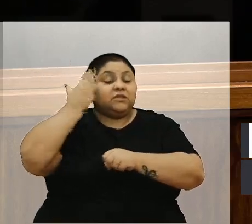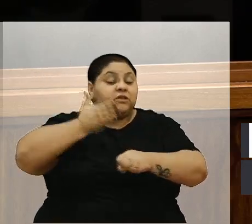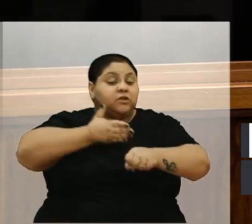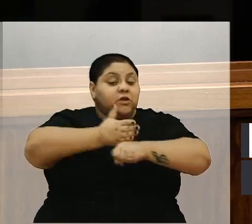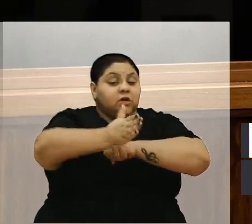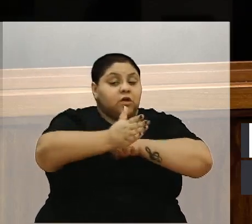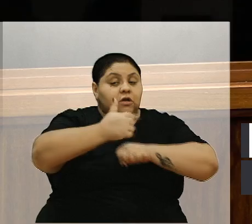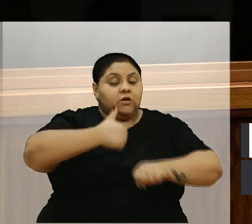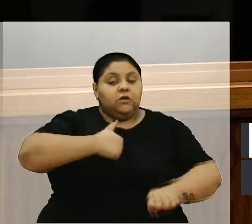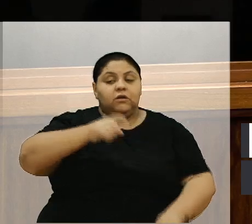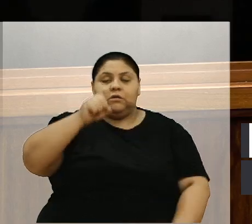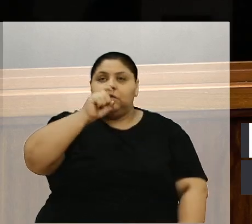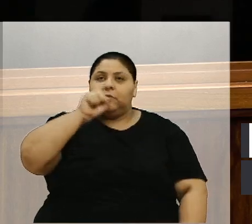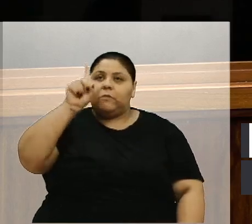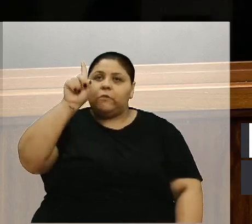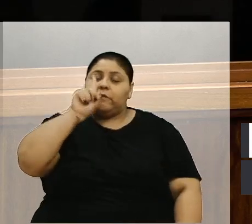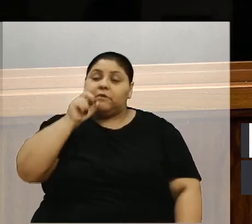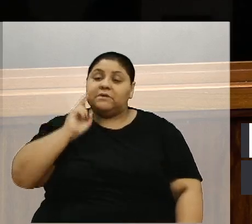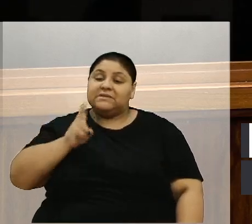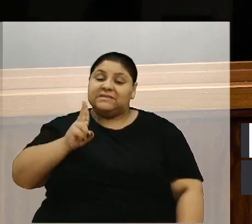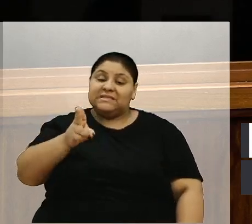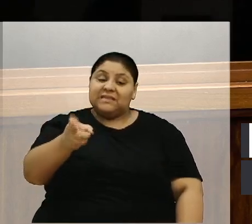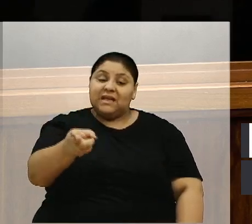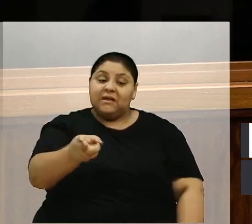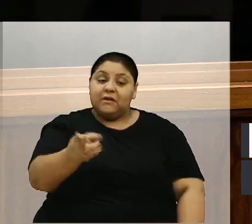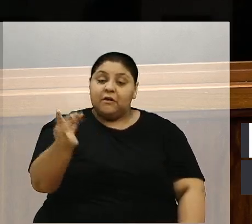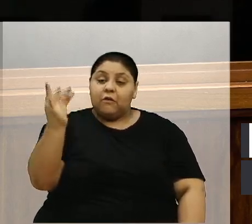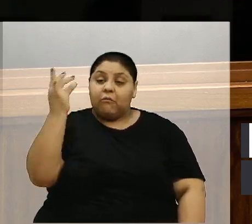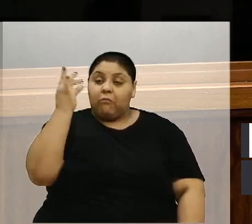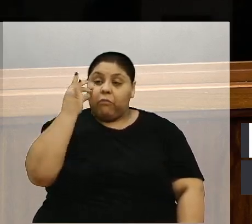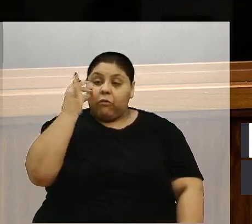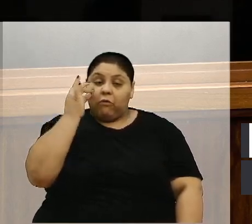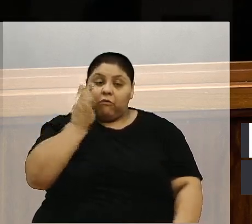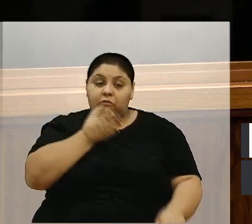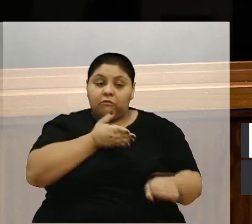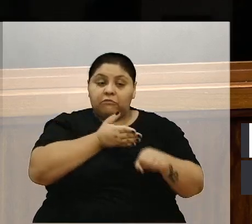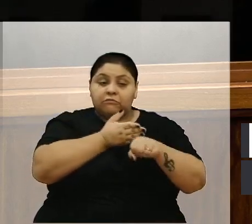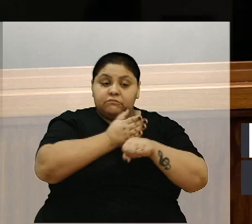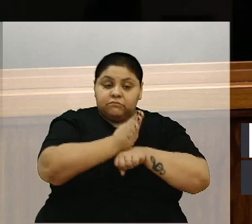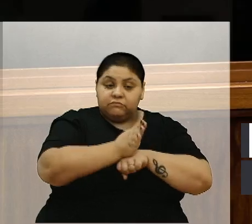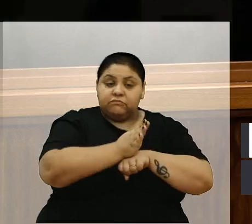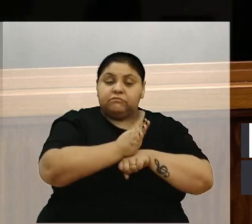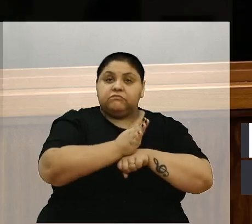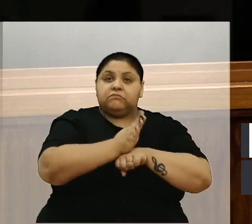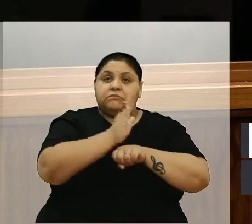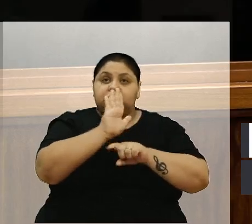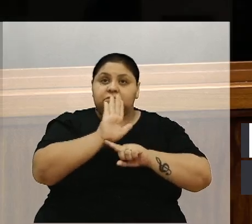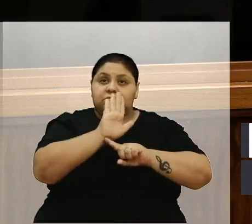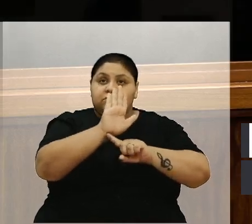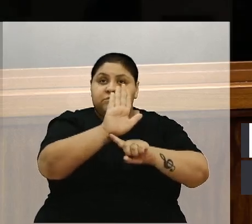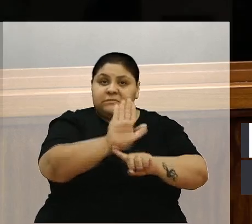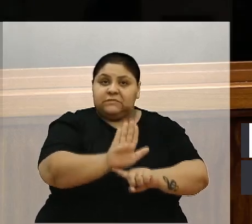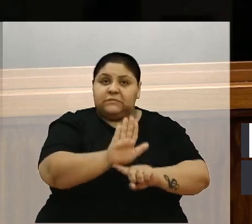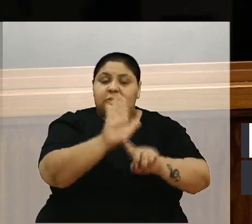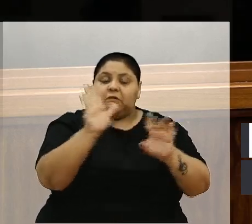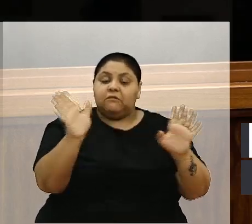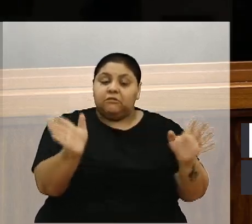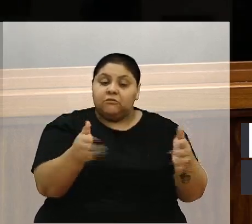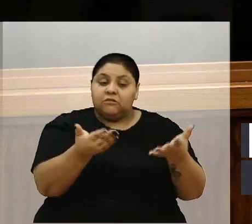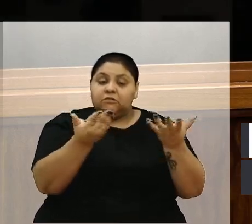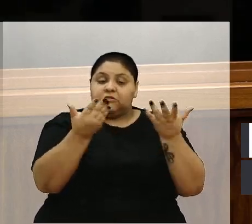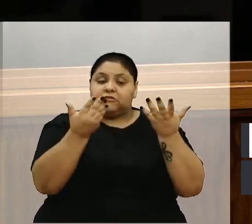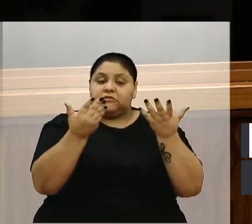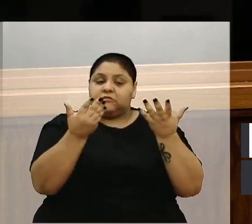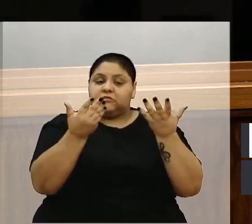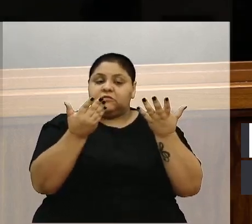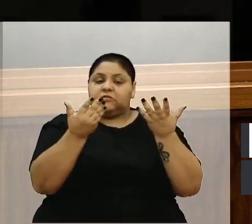meus pais, de sempre estarem ali, envolvidos, a participar, a ajudar nas festas, nas coisas,